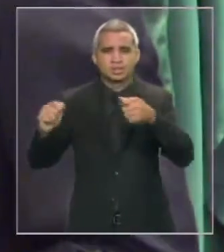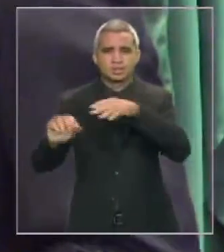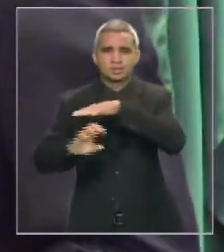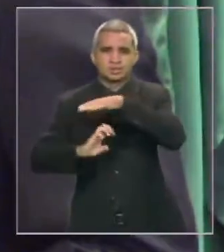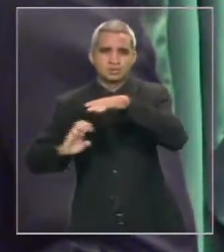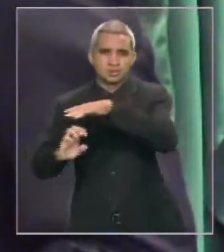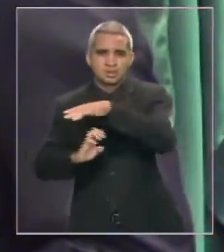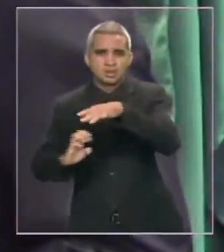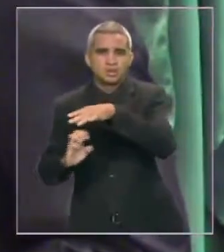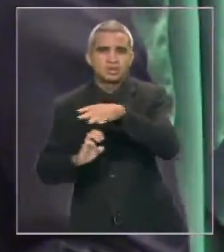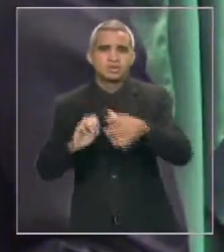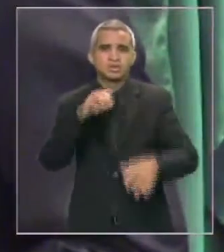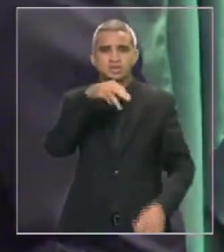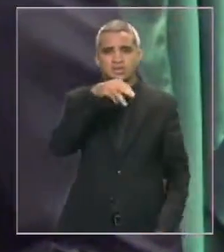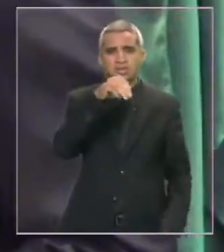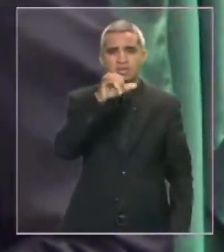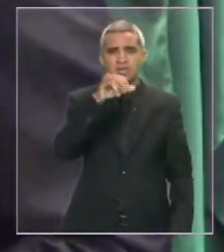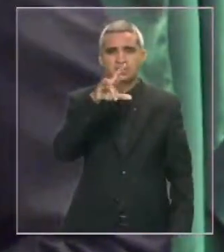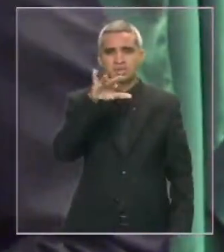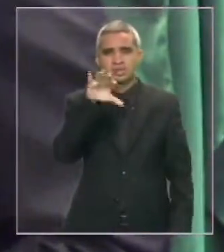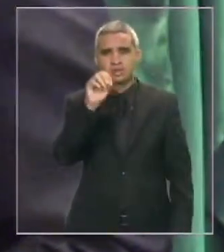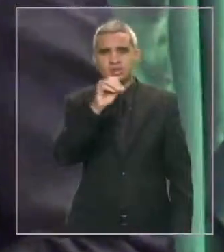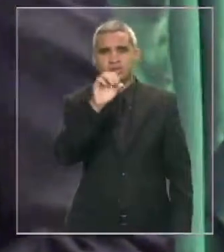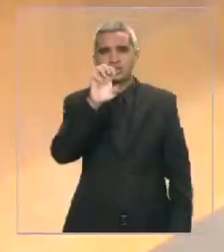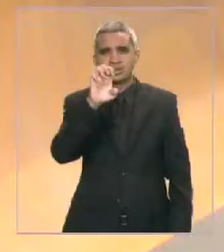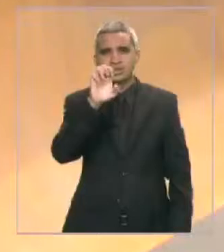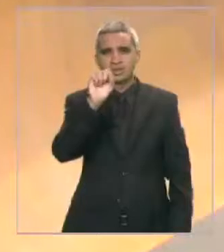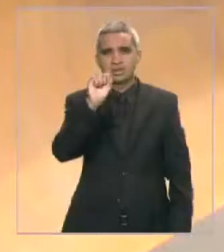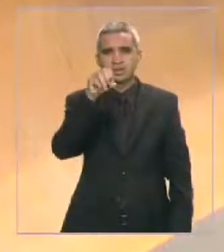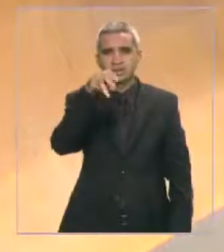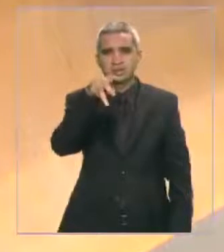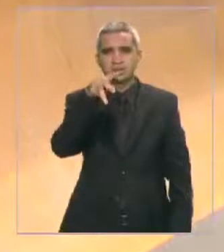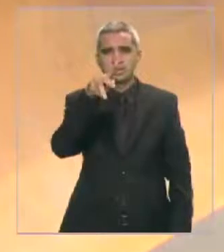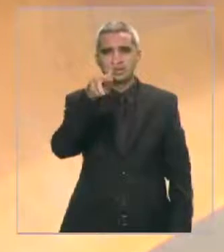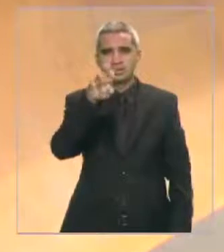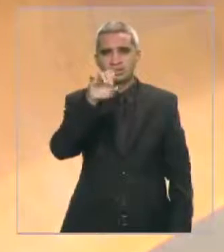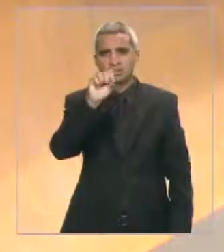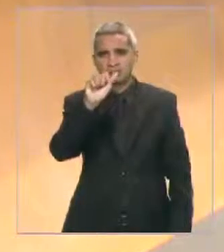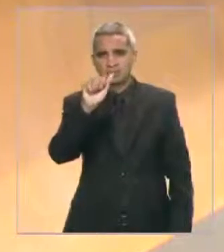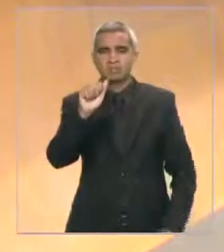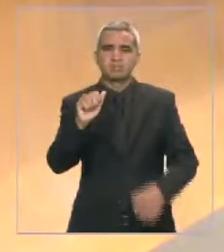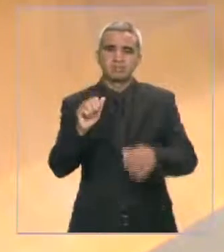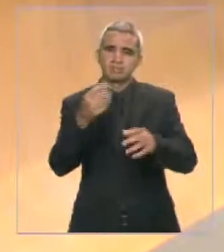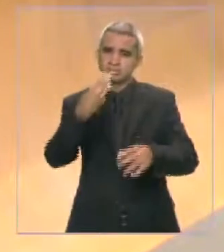microempreendedores do estado do Maranhão. E certamente